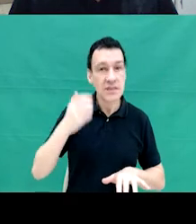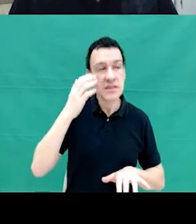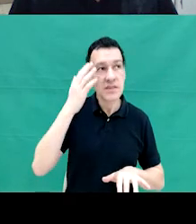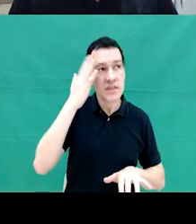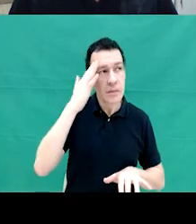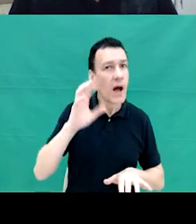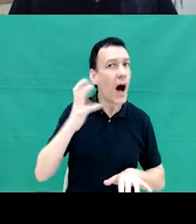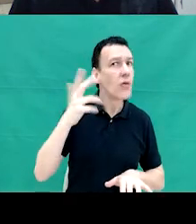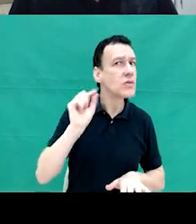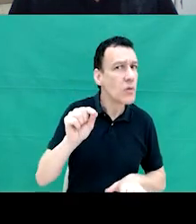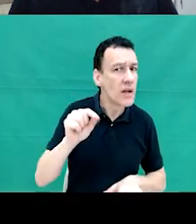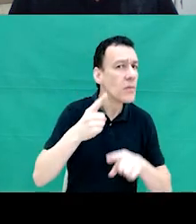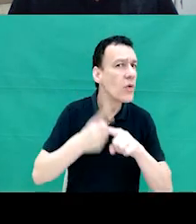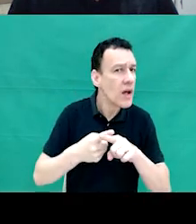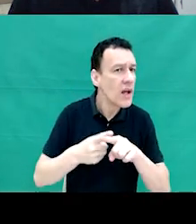Exatamente.